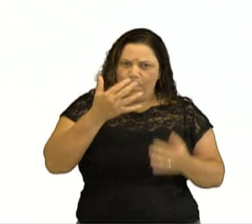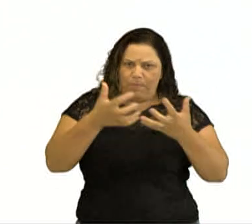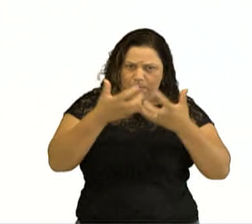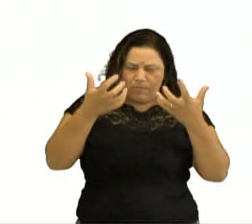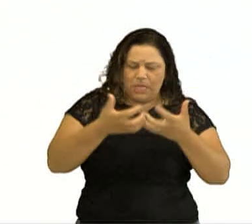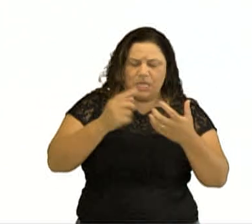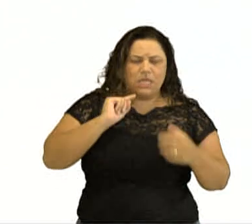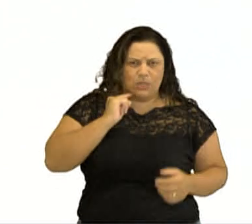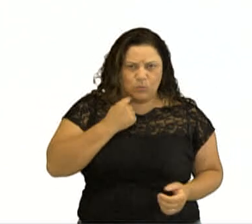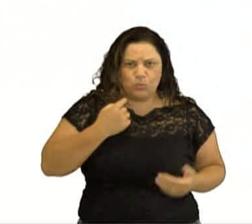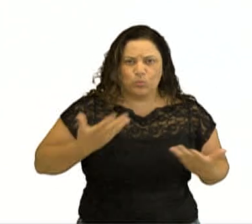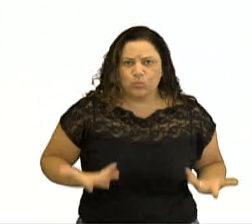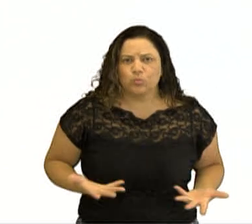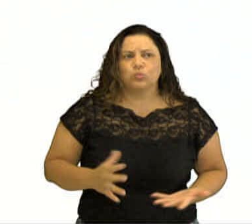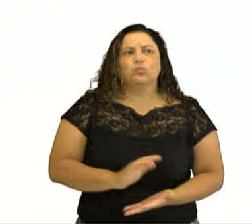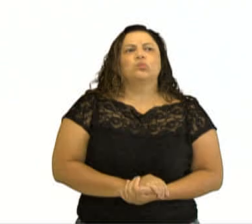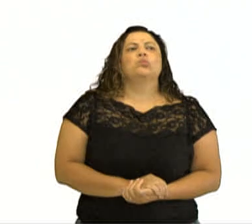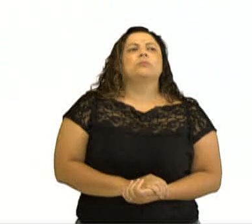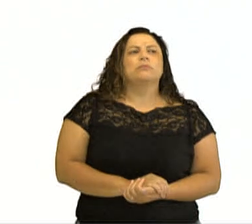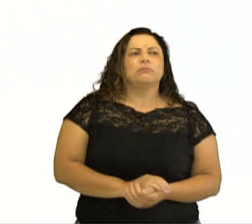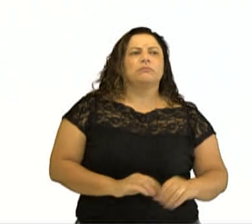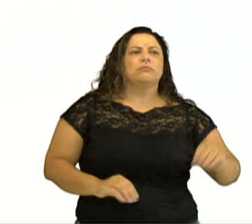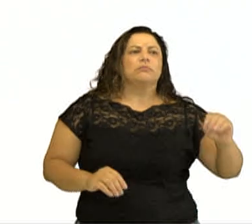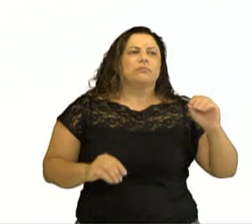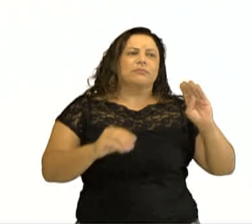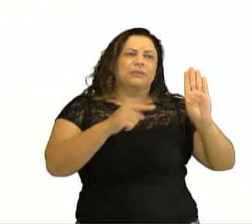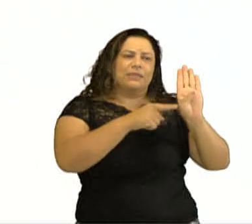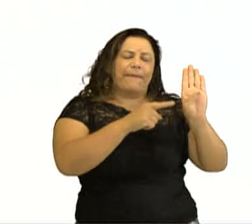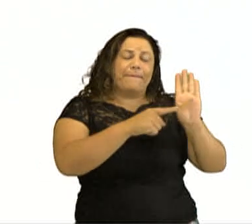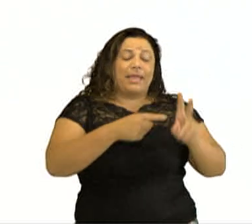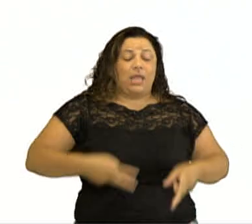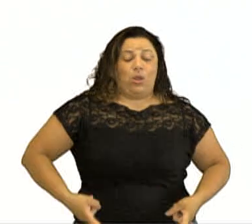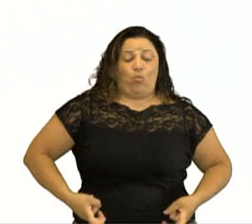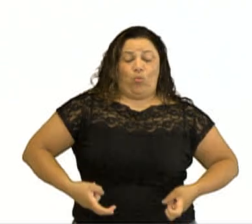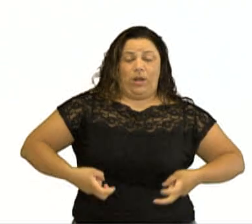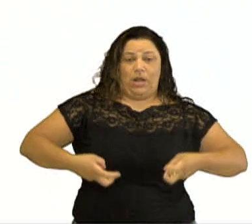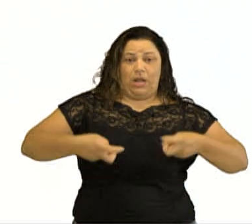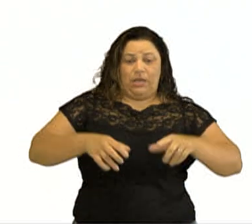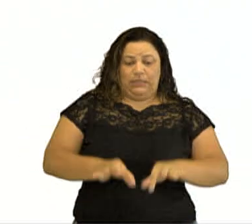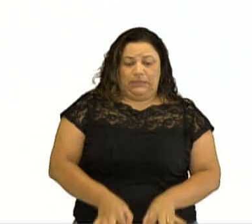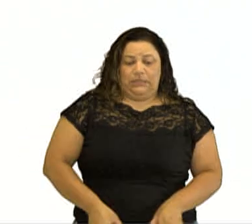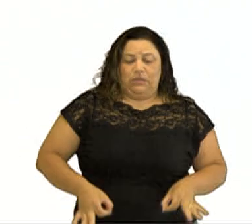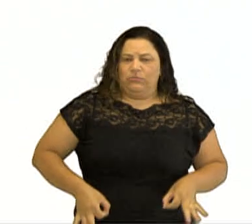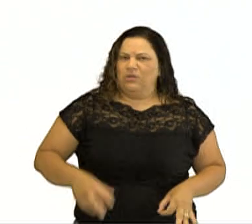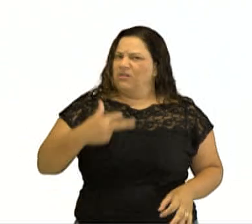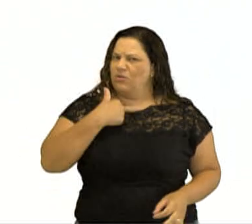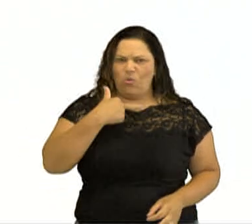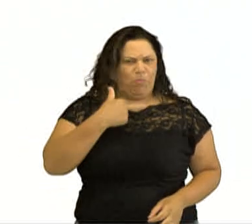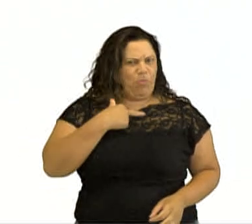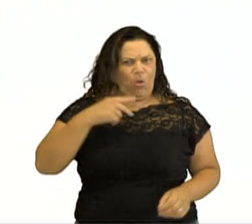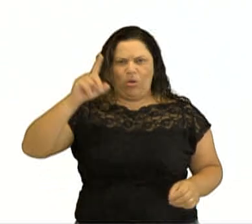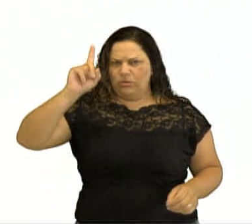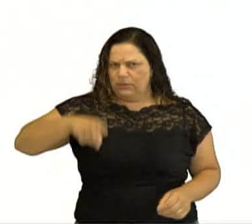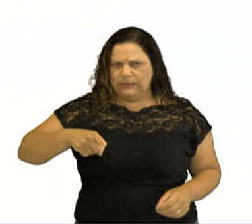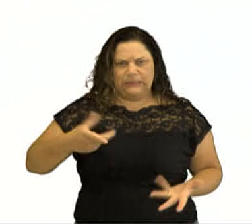contaminados. Letra B, o câncer do colo de útero não pode ser causado pelo vírus HPV. Letra C,